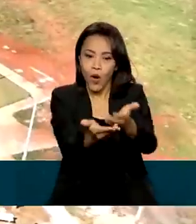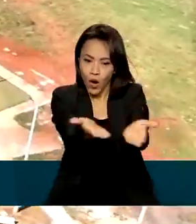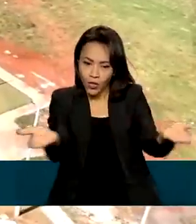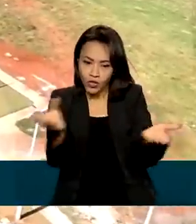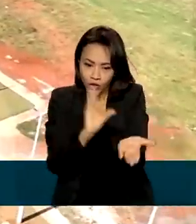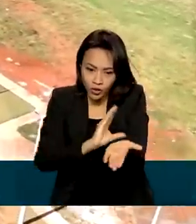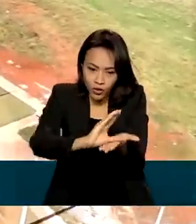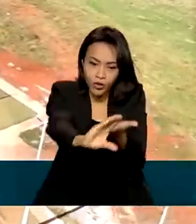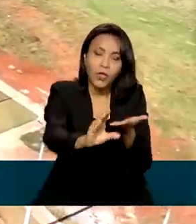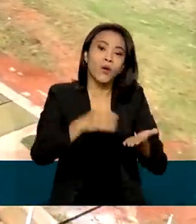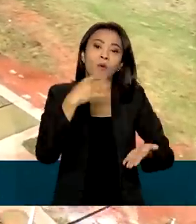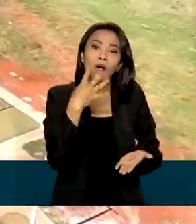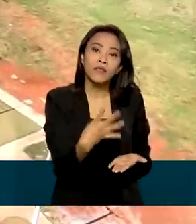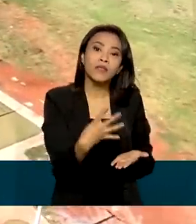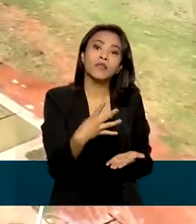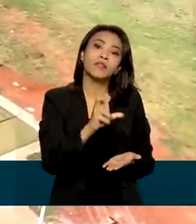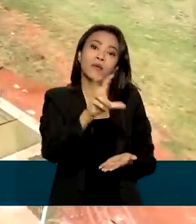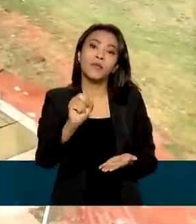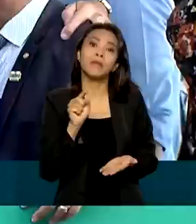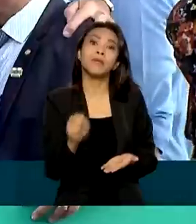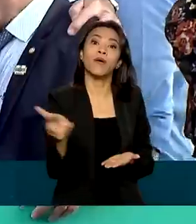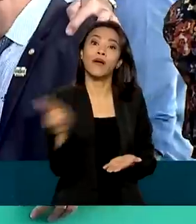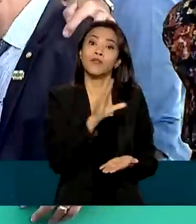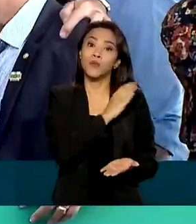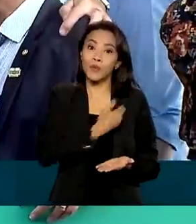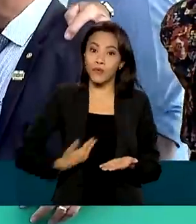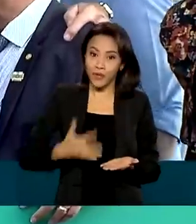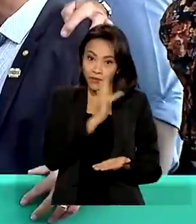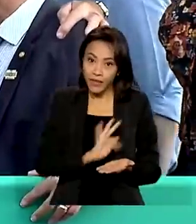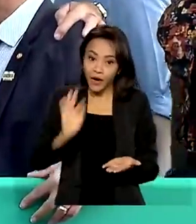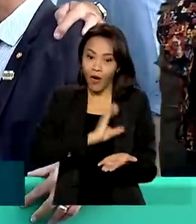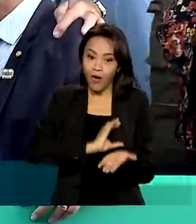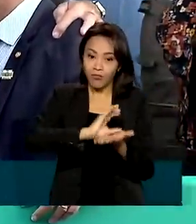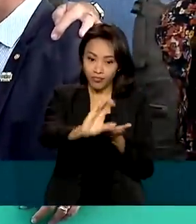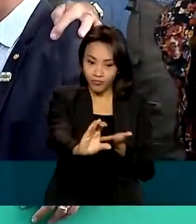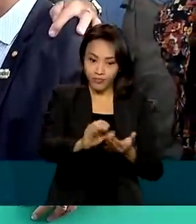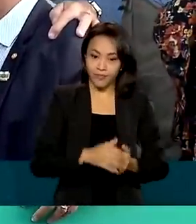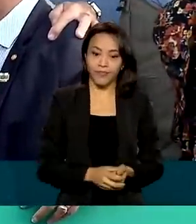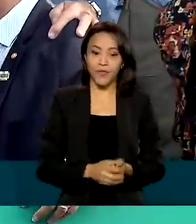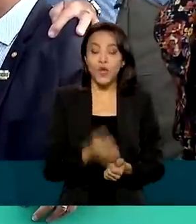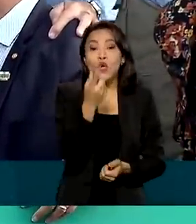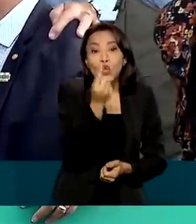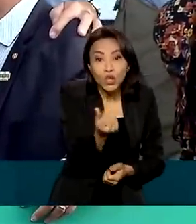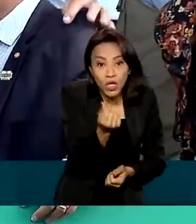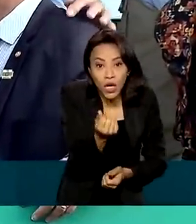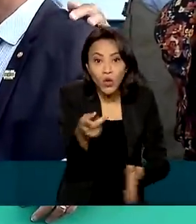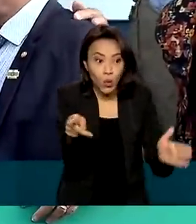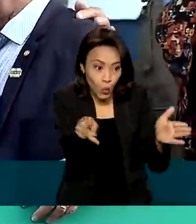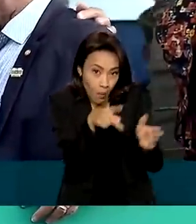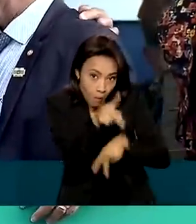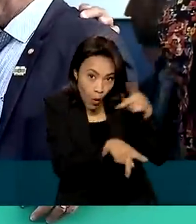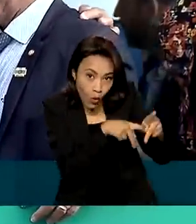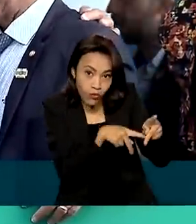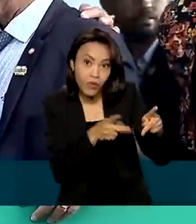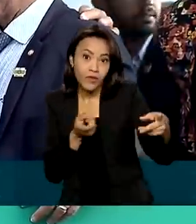de 450 mil reais do governo federal o dinheiro do povo está voltando para o povo